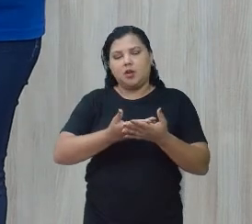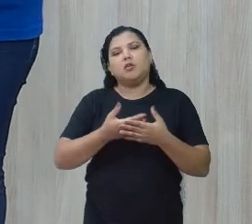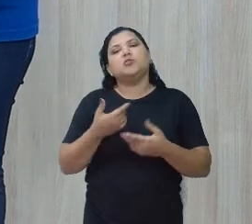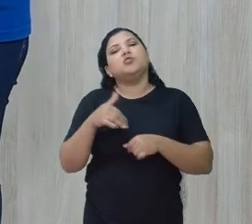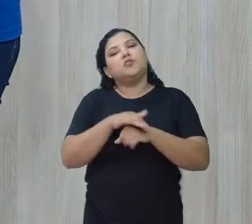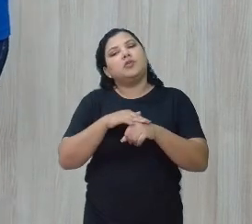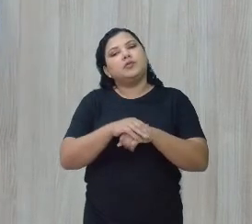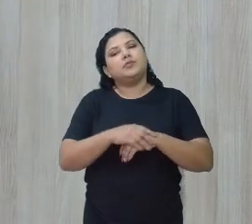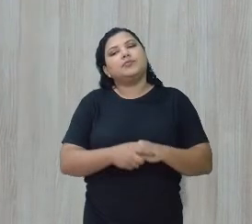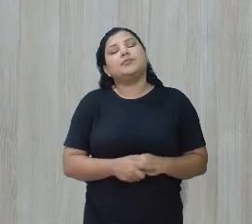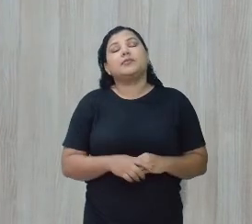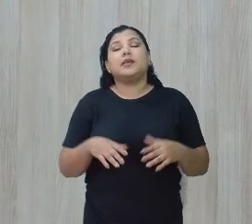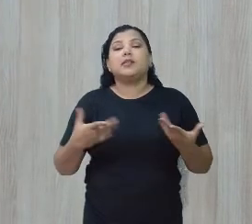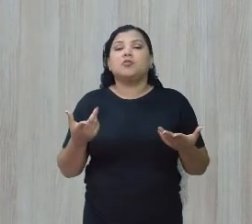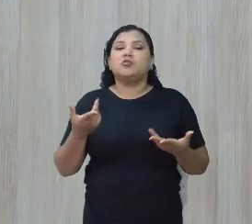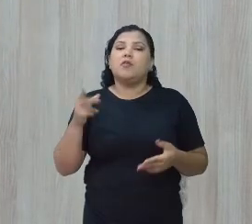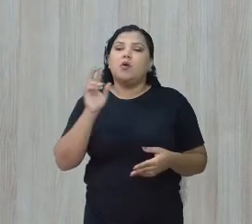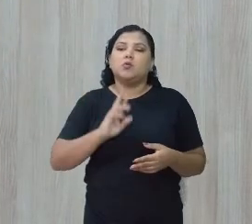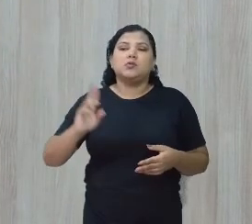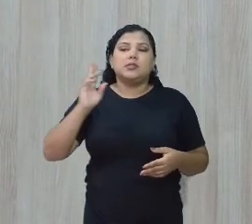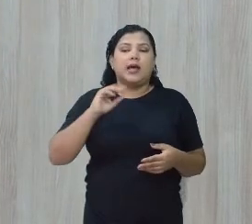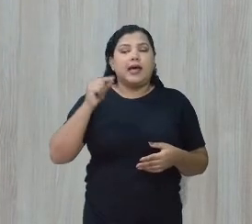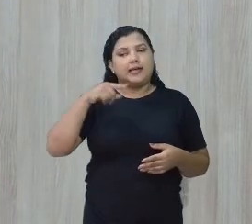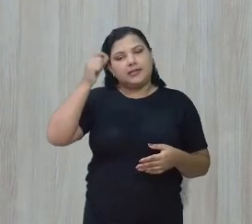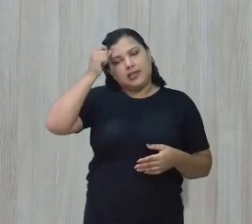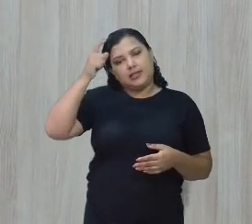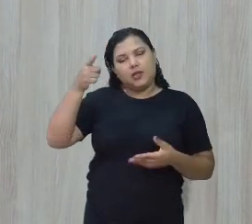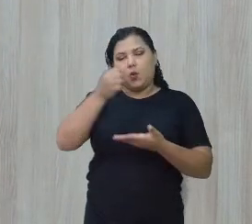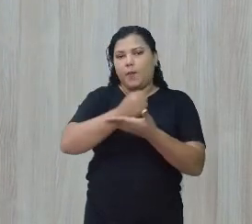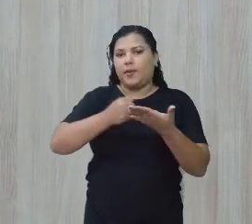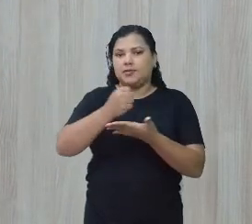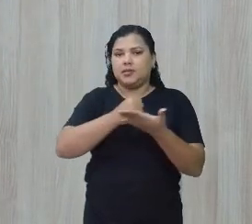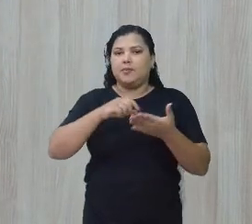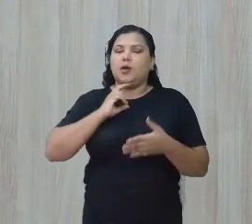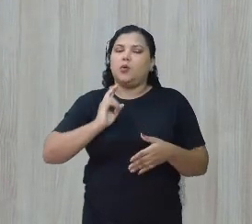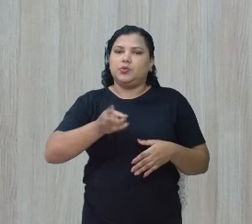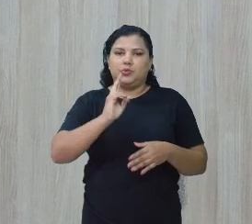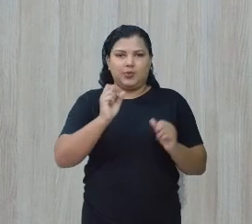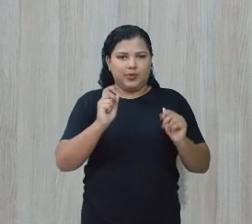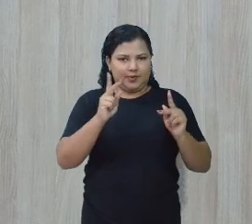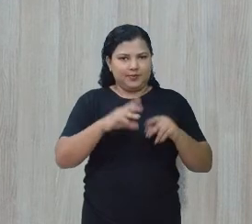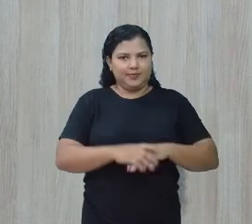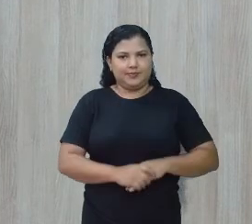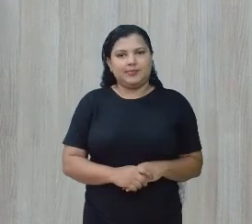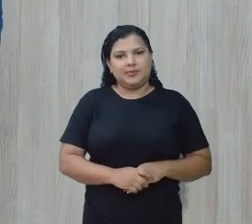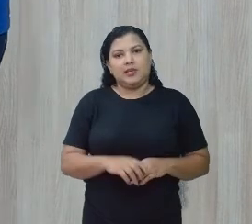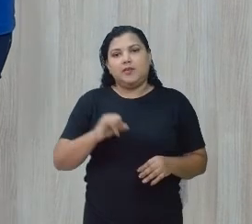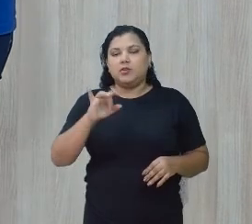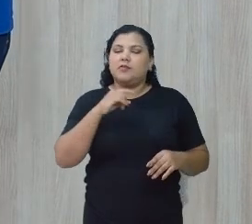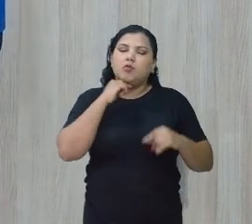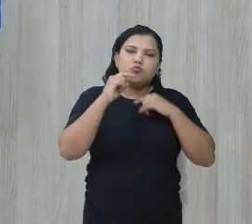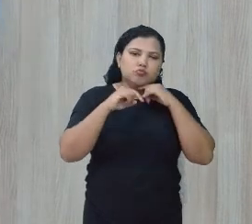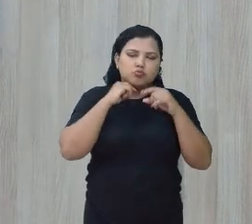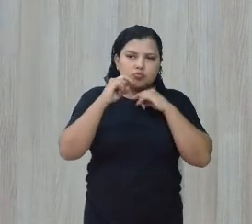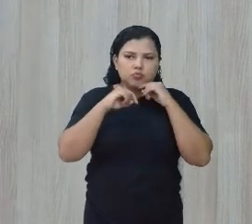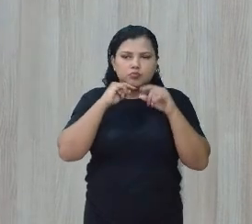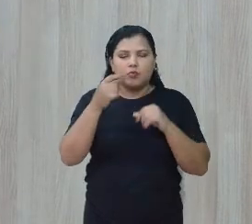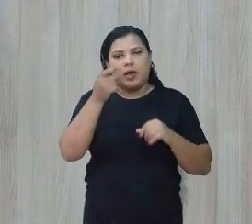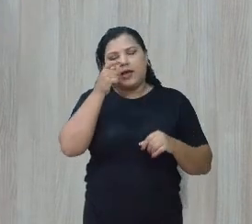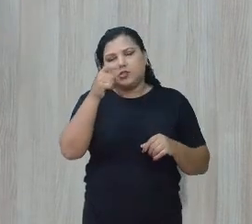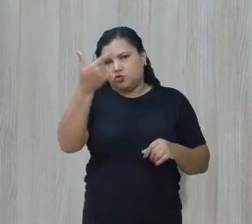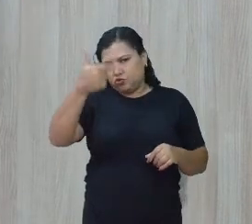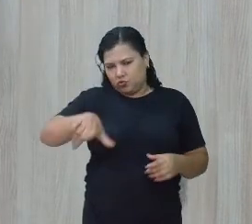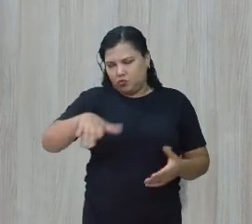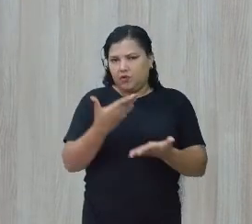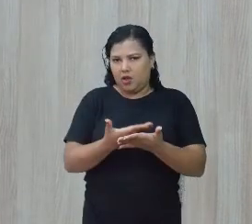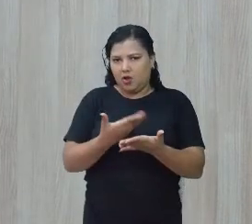próxima semana, e aí a gente vai utilizar essa ideia como base para dar continuidade, tá certo? Se você ficou com alguma dúvida, assiste